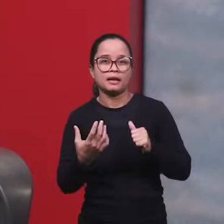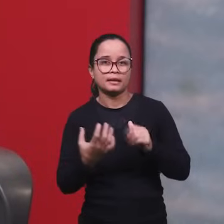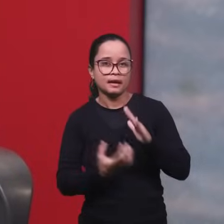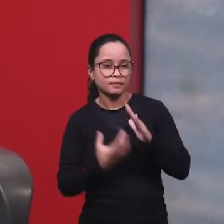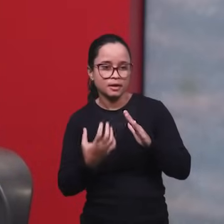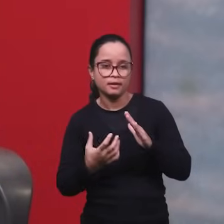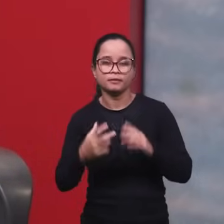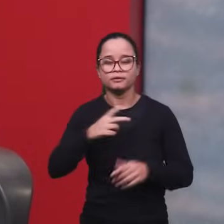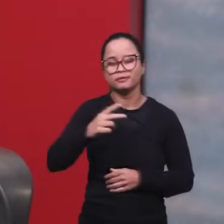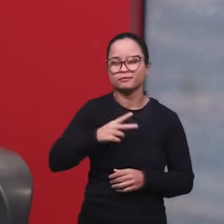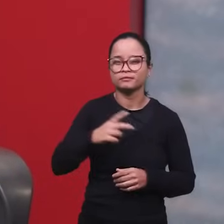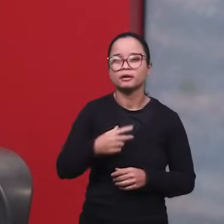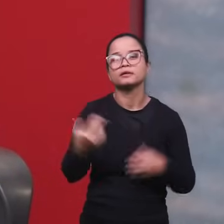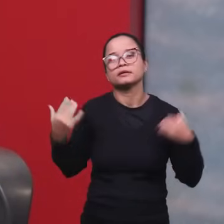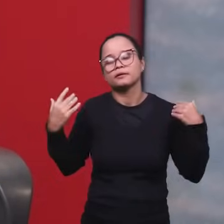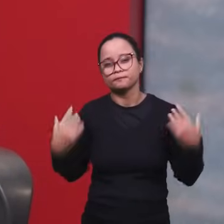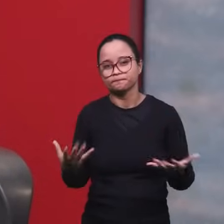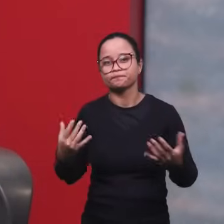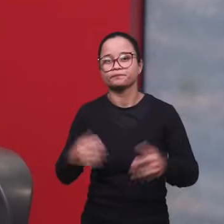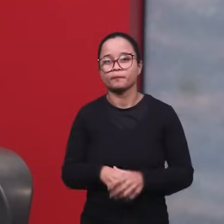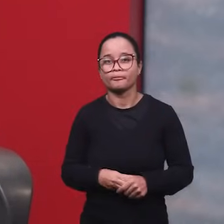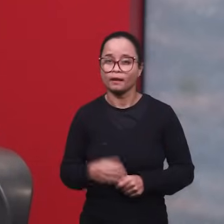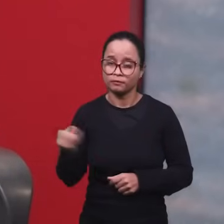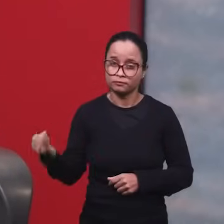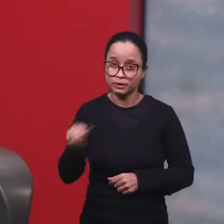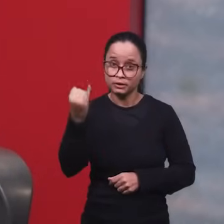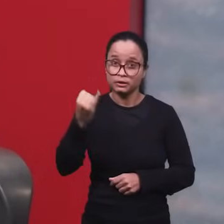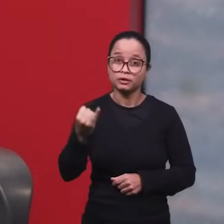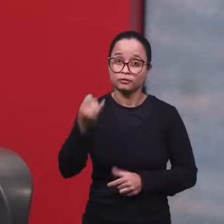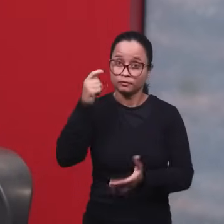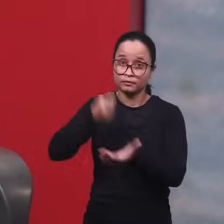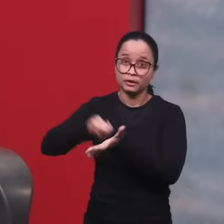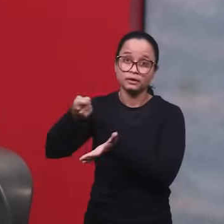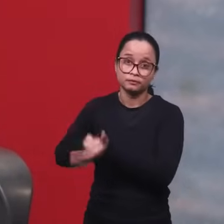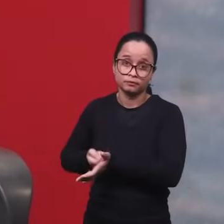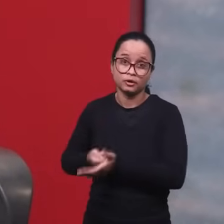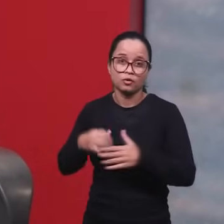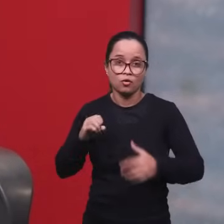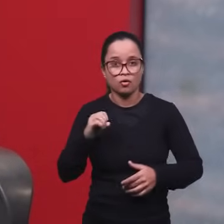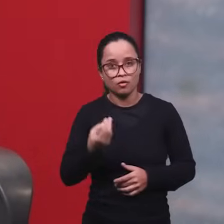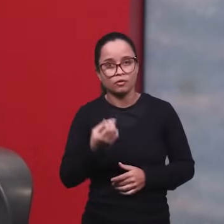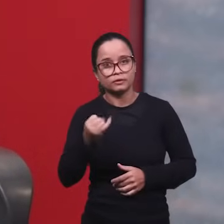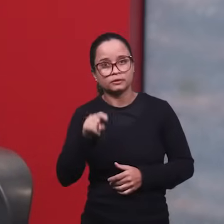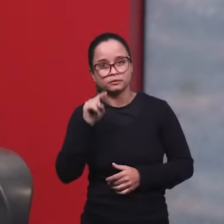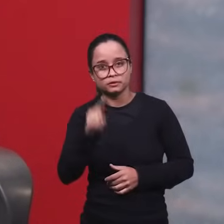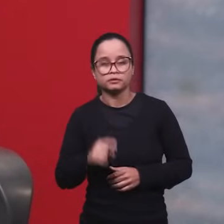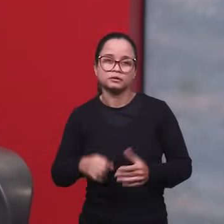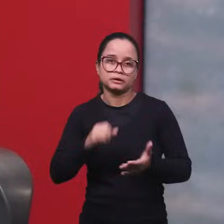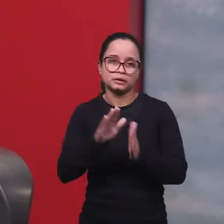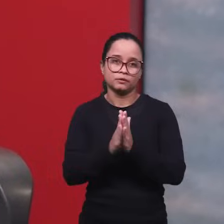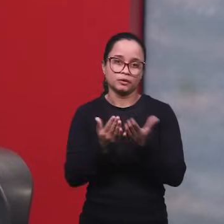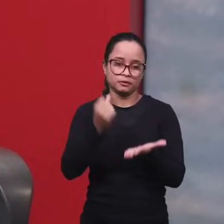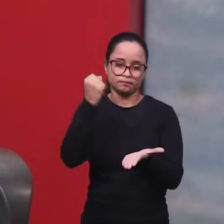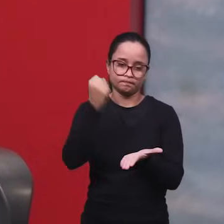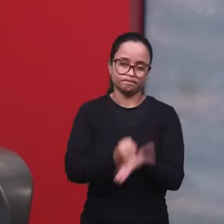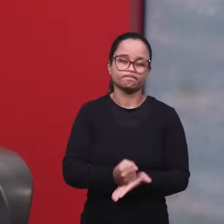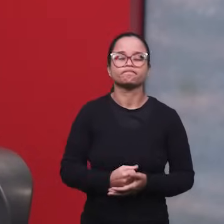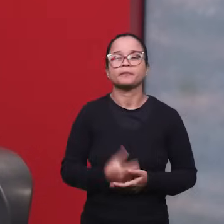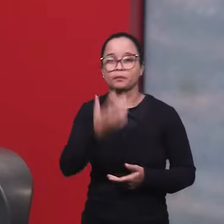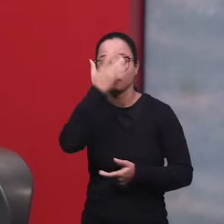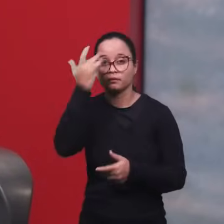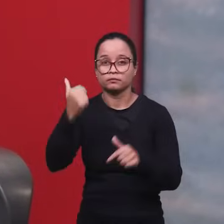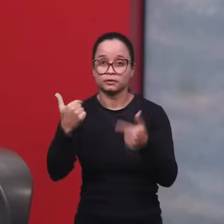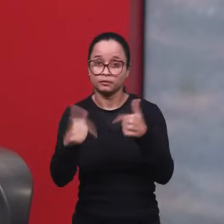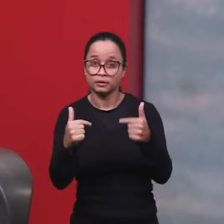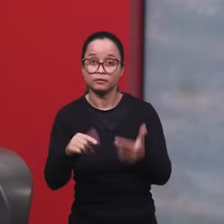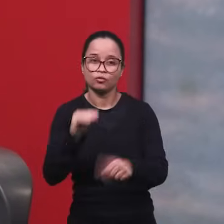pode fazer dessas formas. E é importante que comece a contribuir. Ou se você for trabalhar de carteira registrada, o empregador